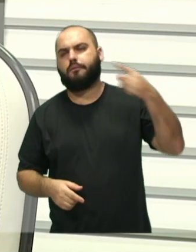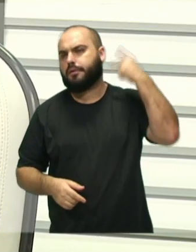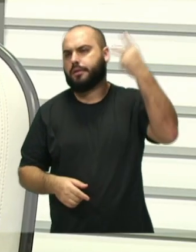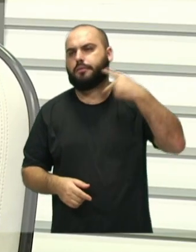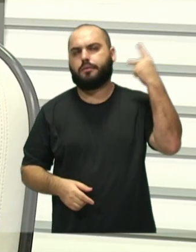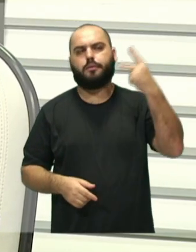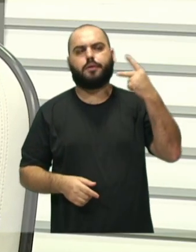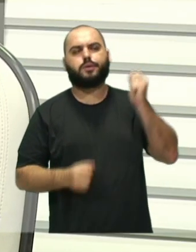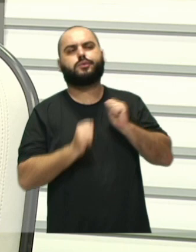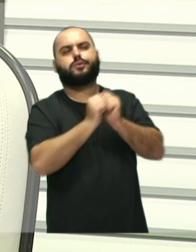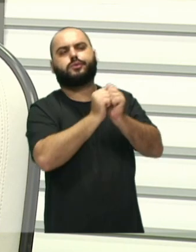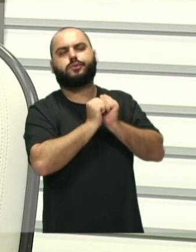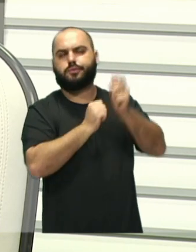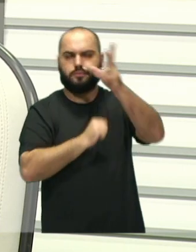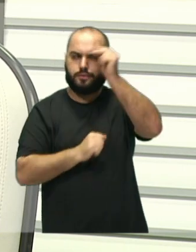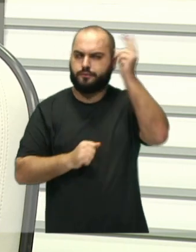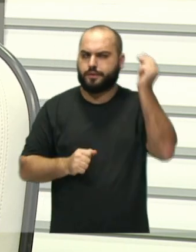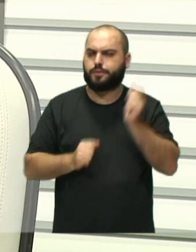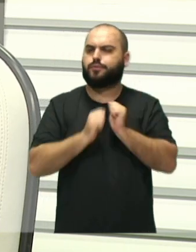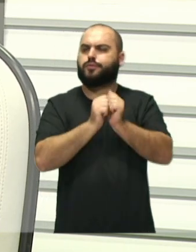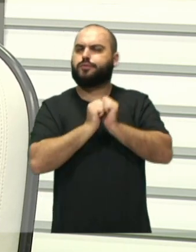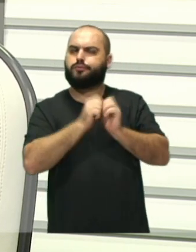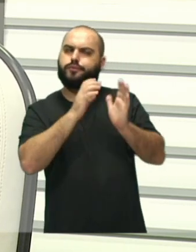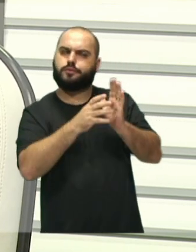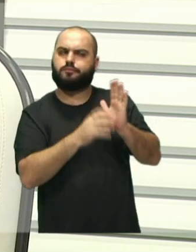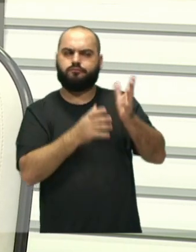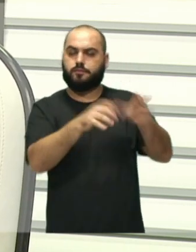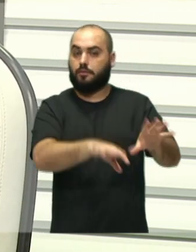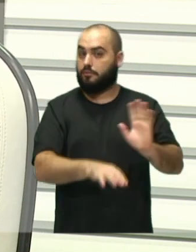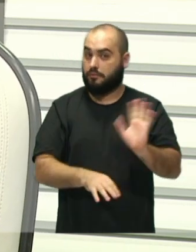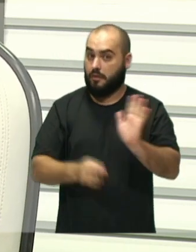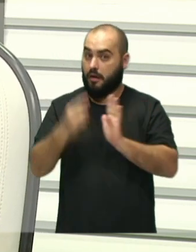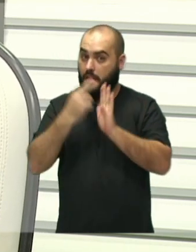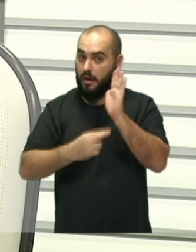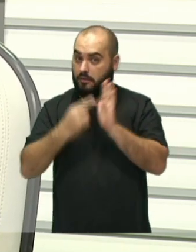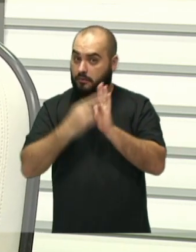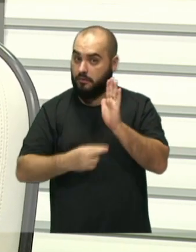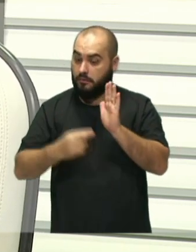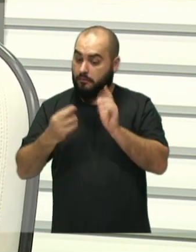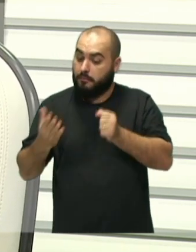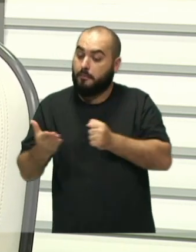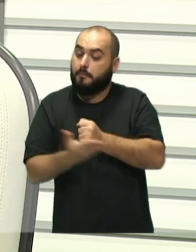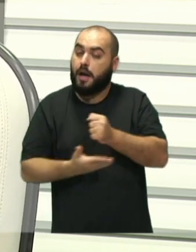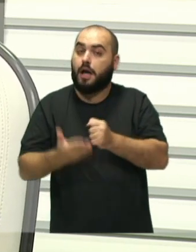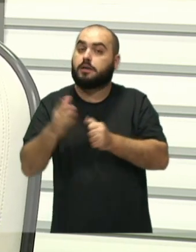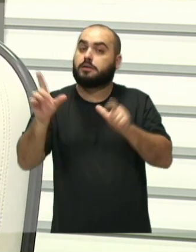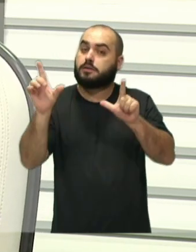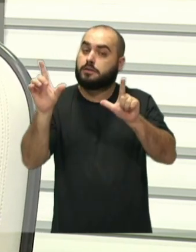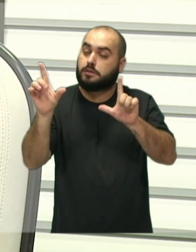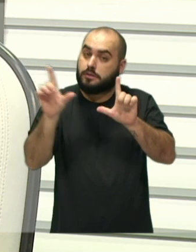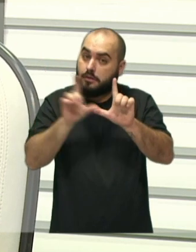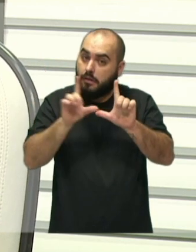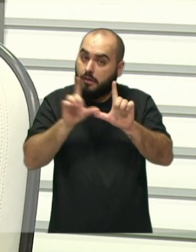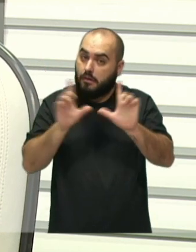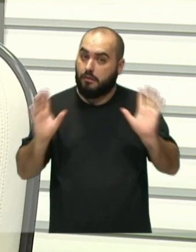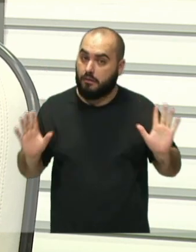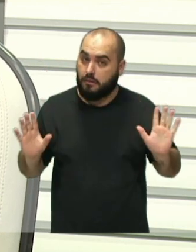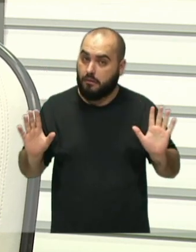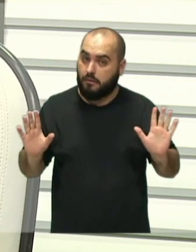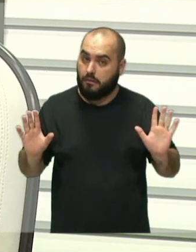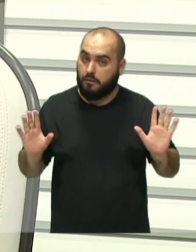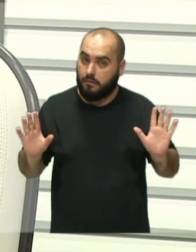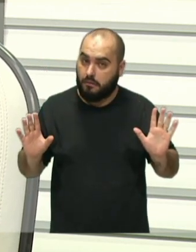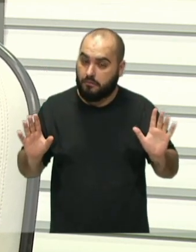compõe tal bancada o edital projeto não os pareceres eles têm que ser baseado uma legislação que nos orienta elaborar o